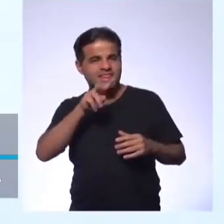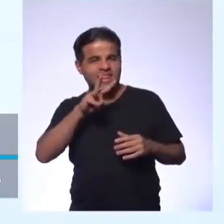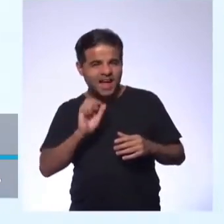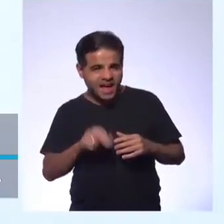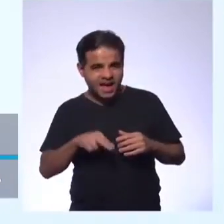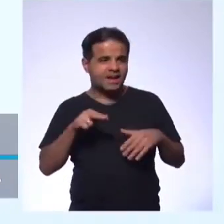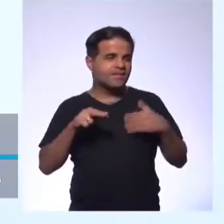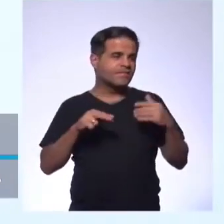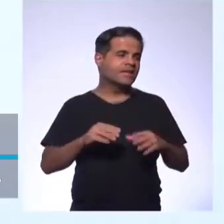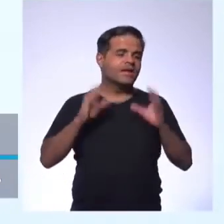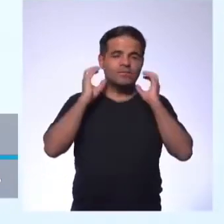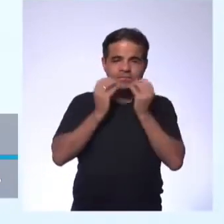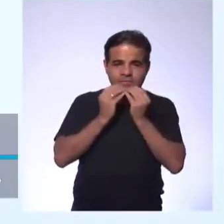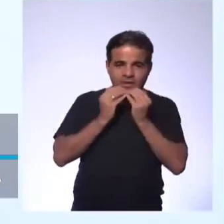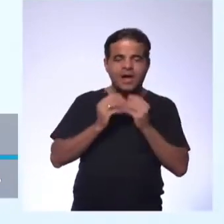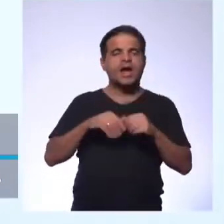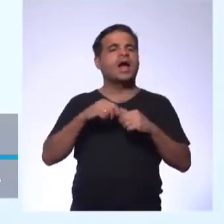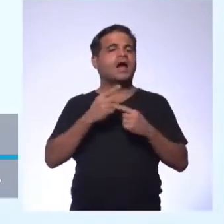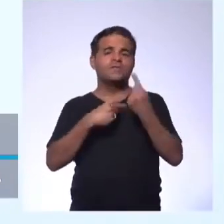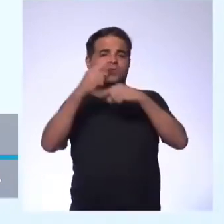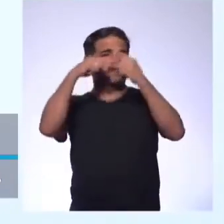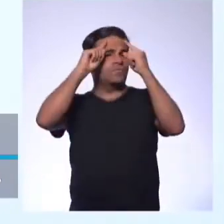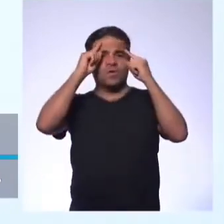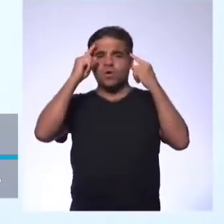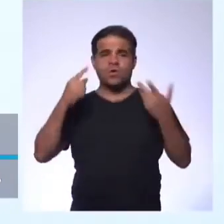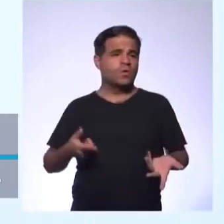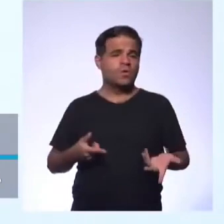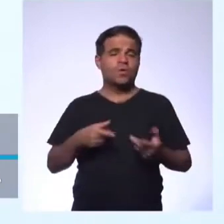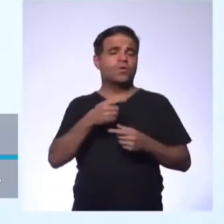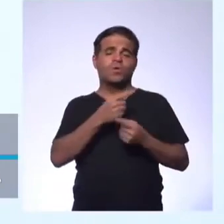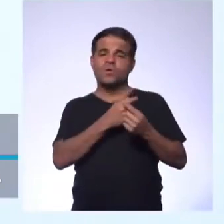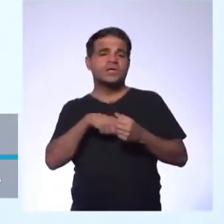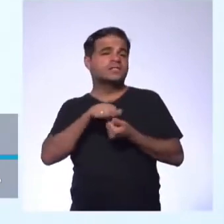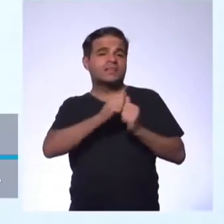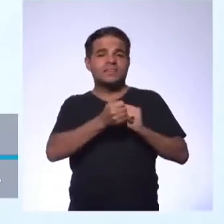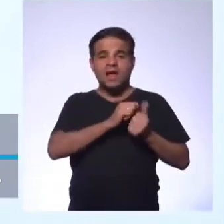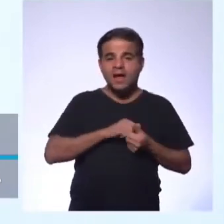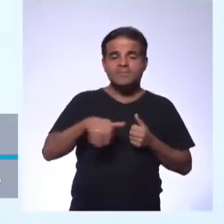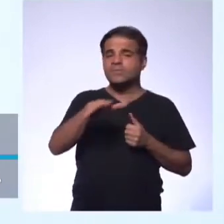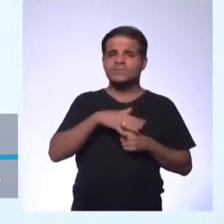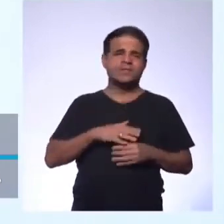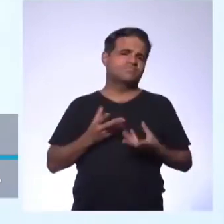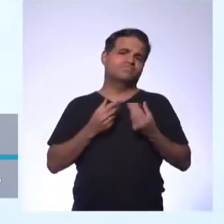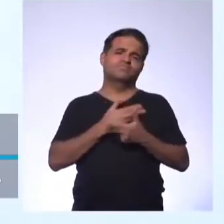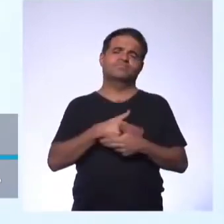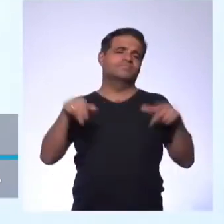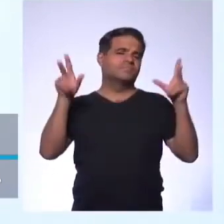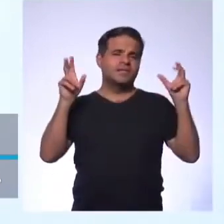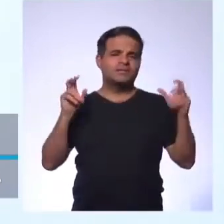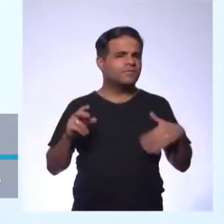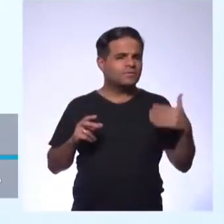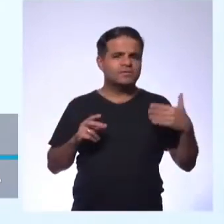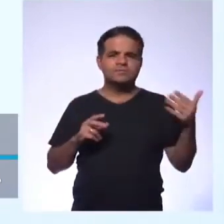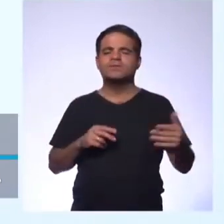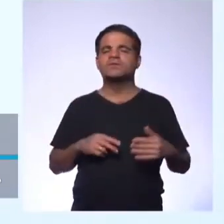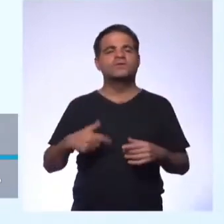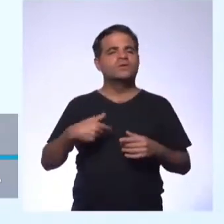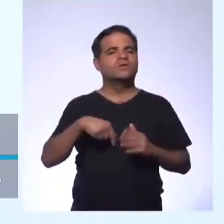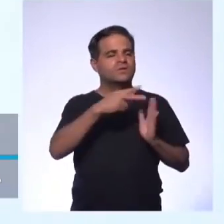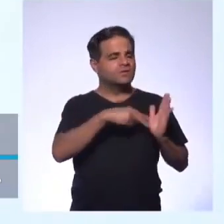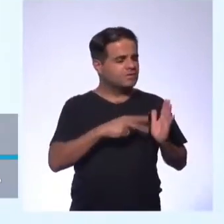verdade, eles não evoluem, eles se adaptam aos ambientes, né? Nossa, por quê? Porque eu fui um aluno